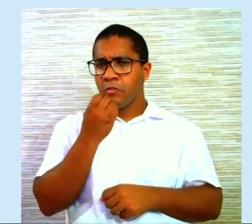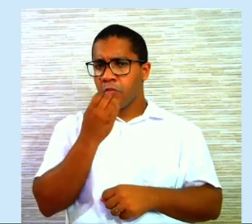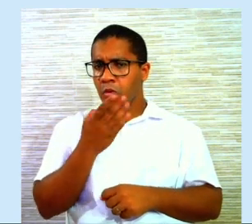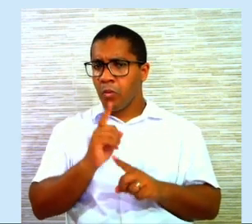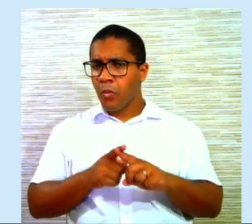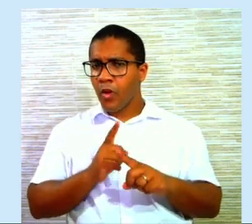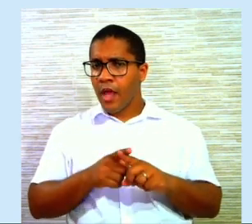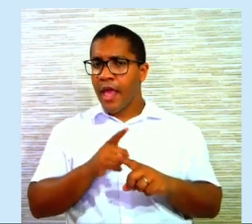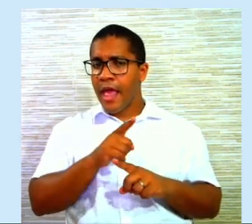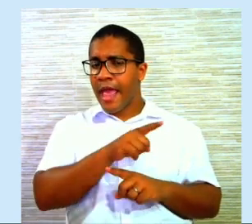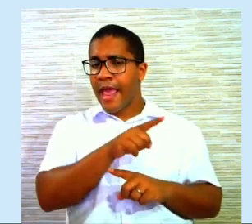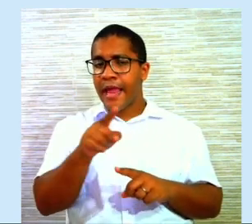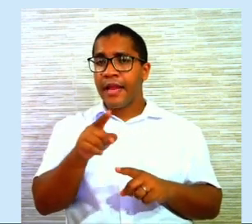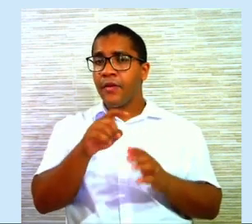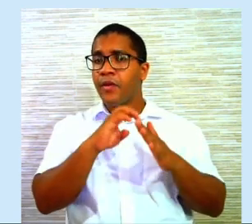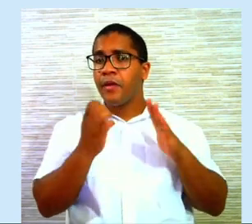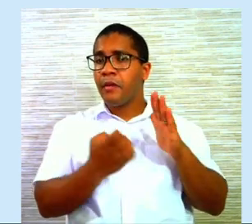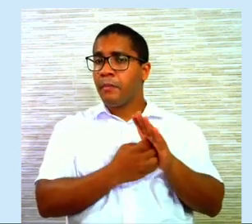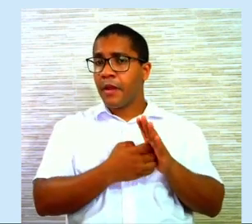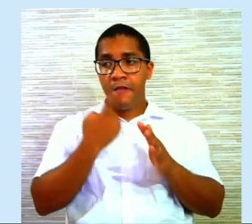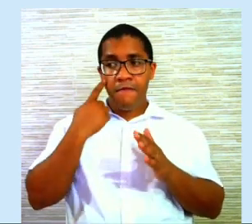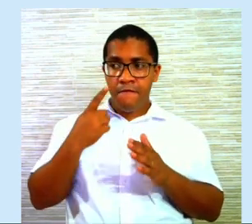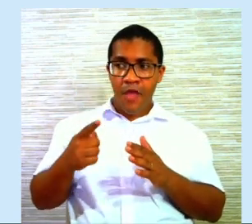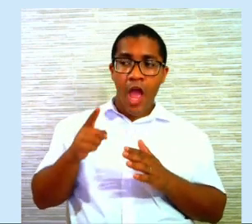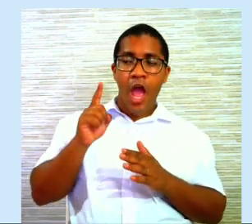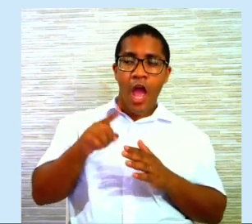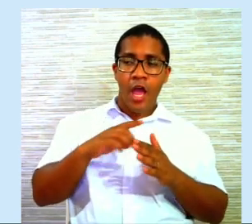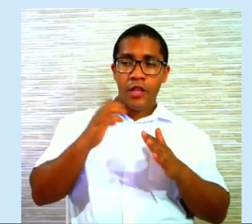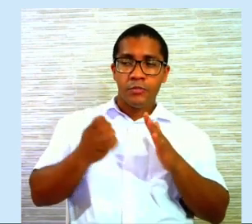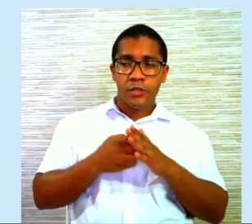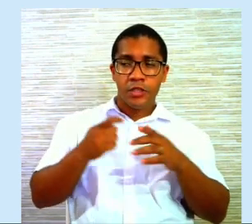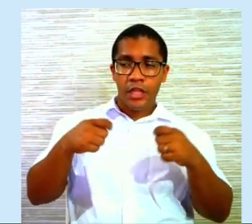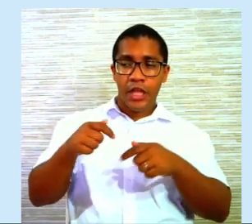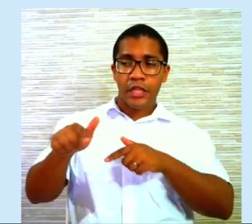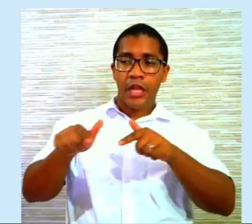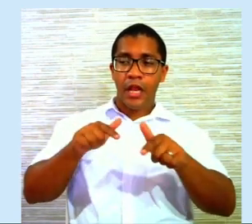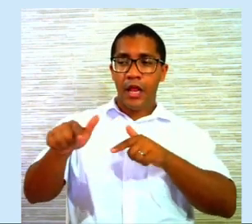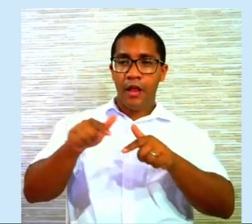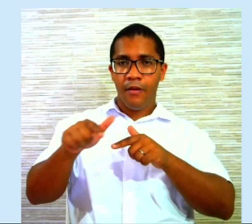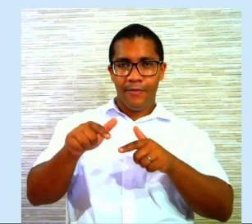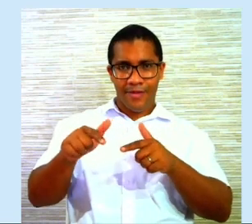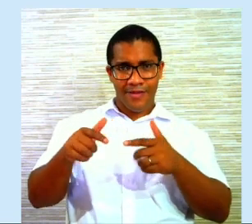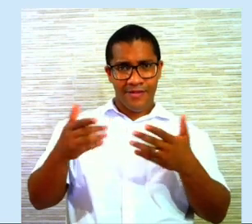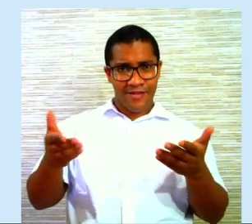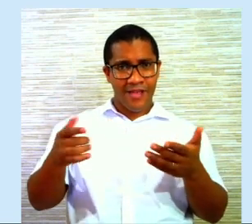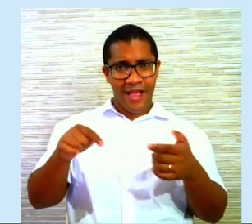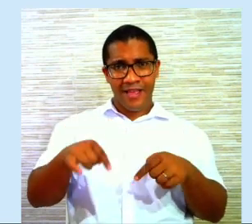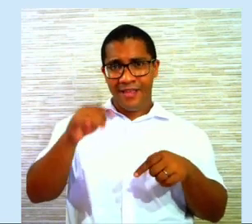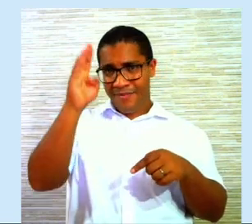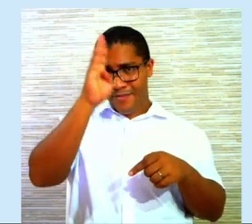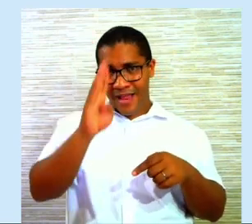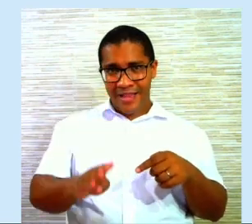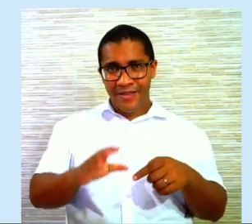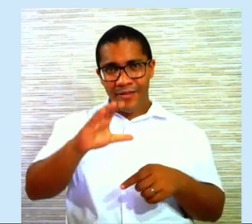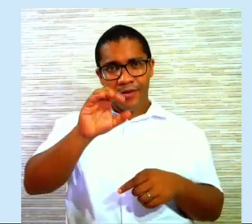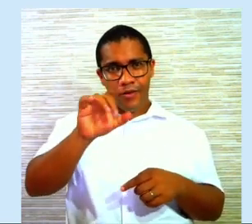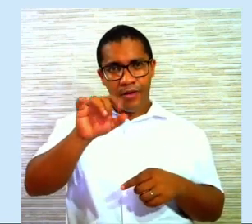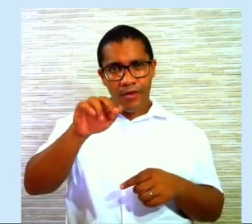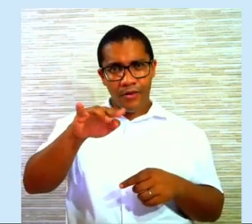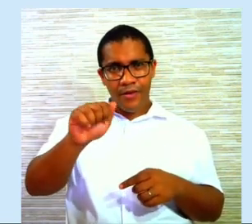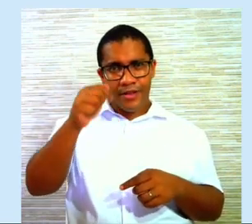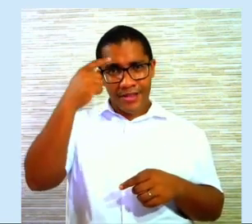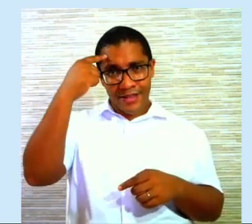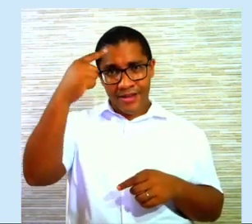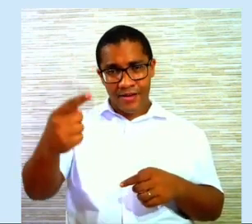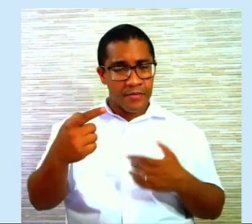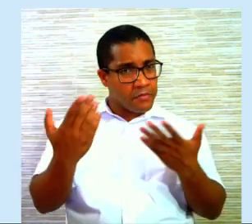quem? Para os empresários. Para os empresários, que é a da época do Brasil colônia e a